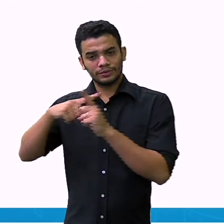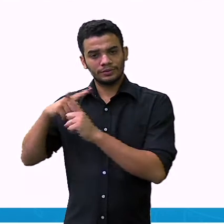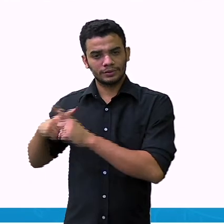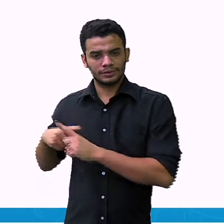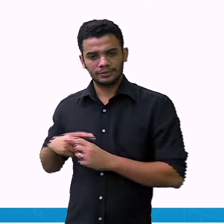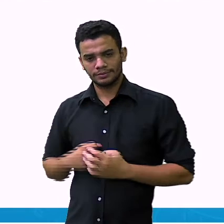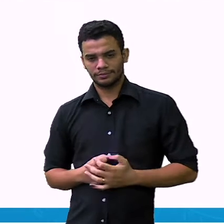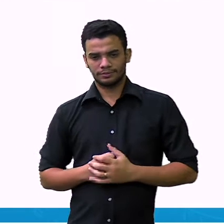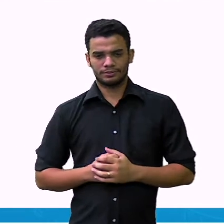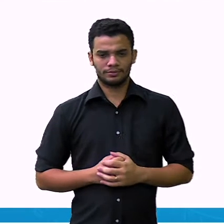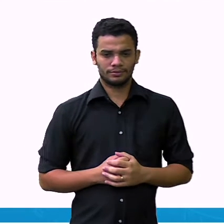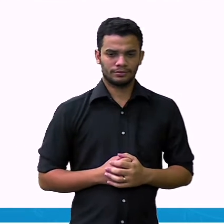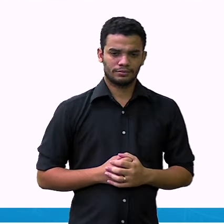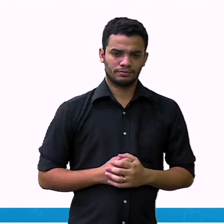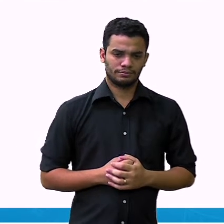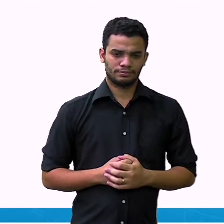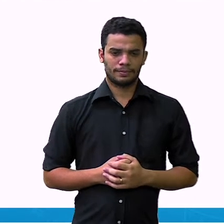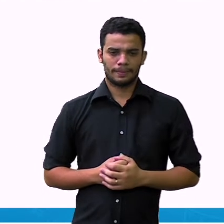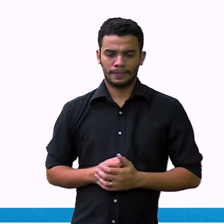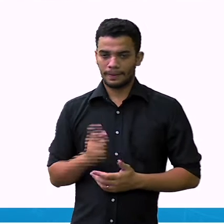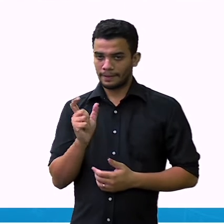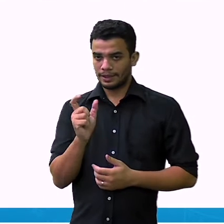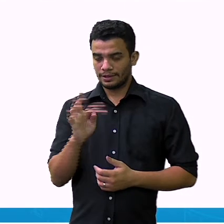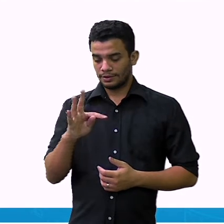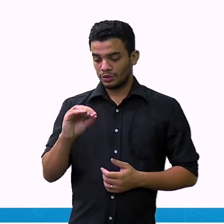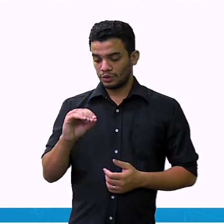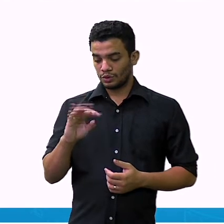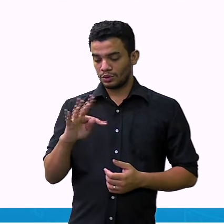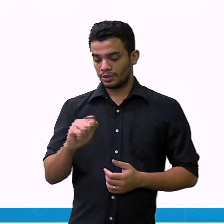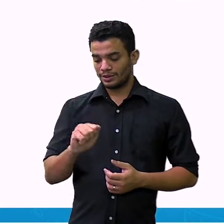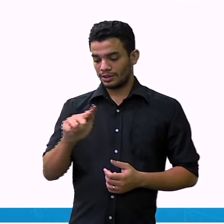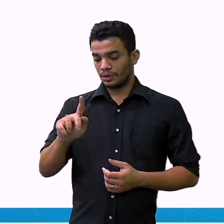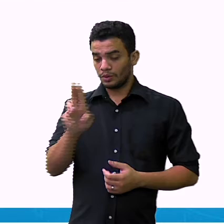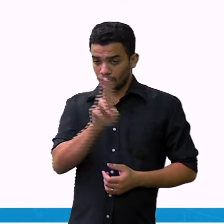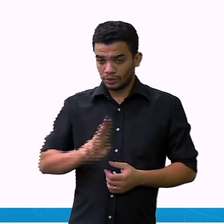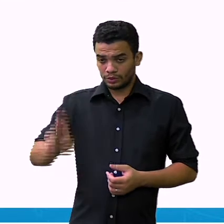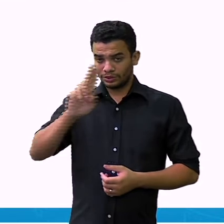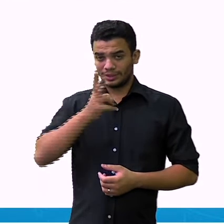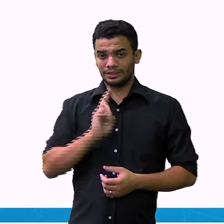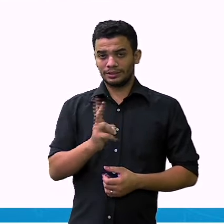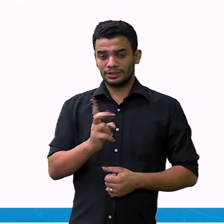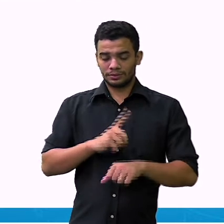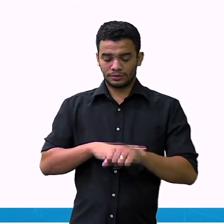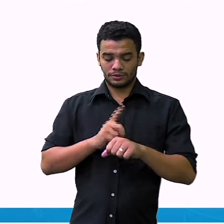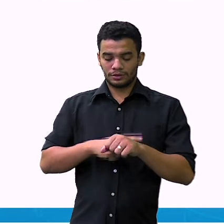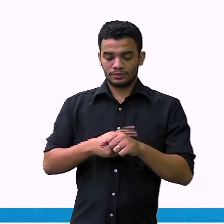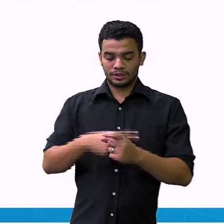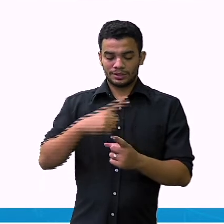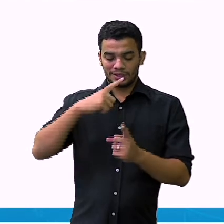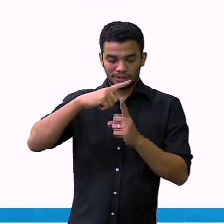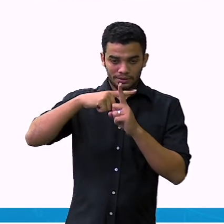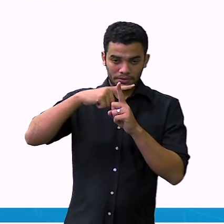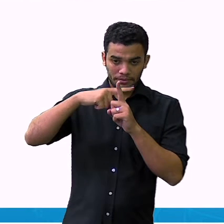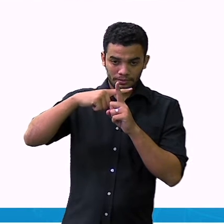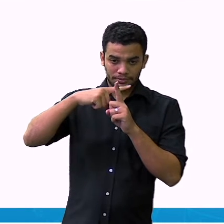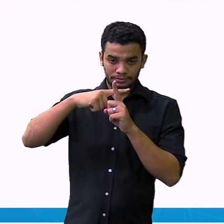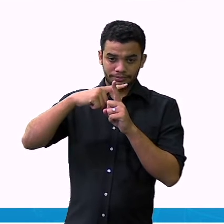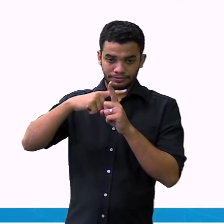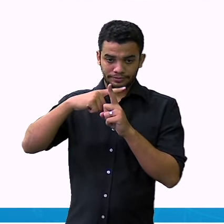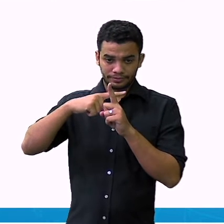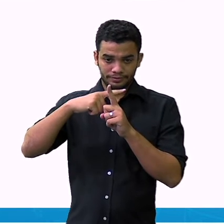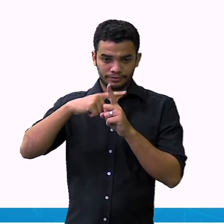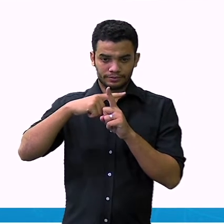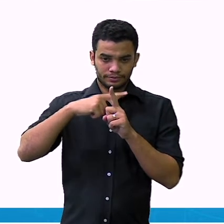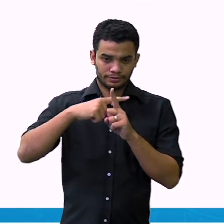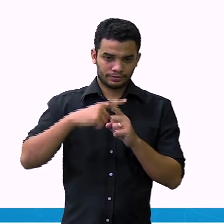palavra total, ela é um termo utilizado na adição. Então, eu vou precisar armar essa conta. Como